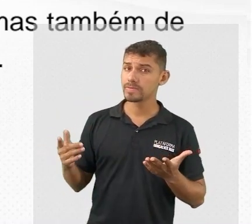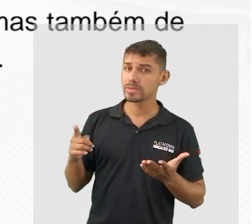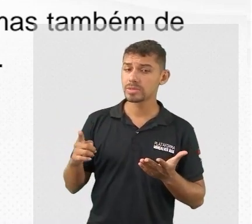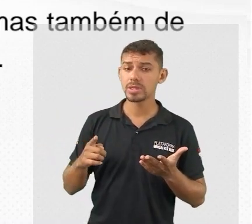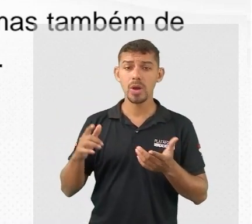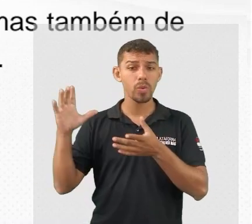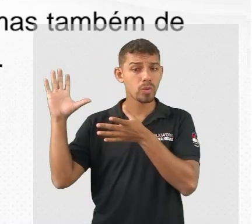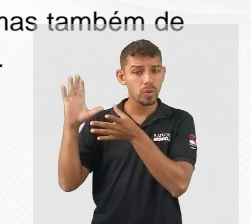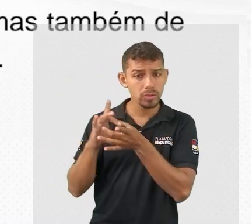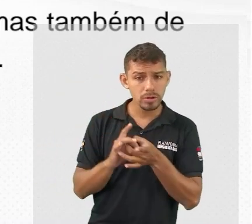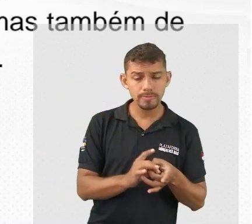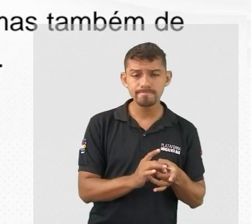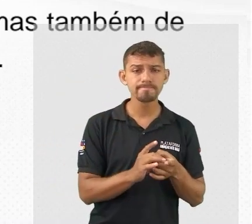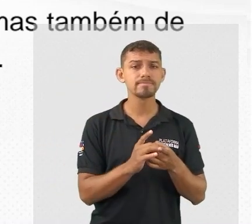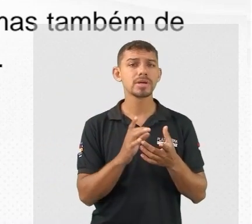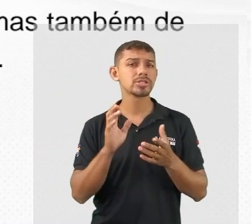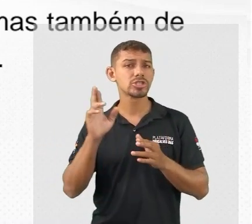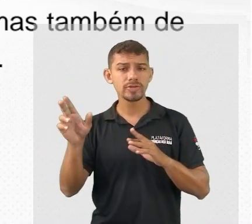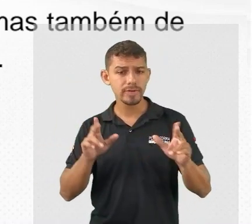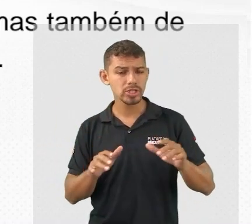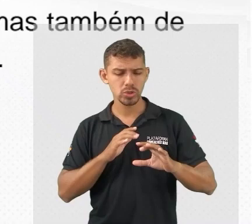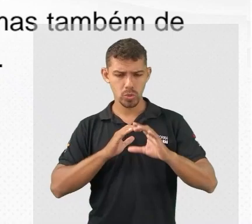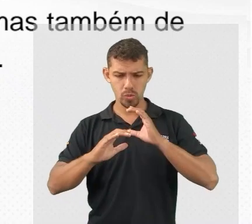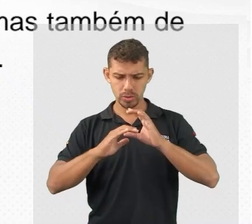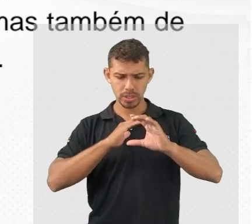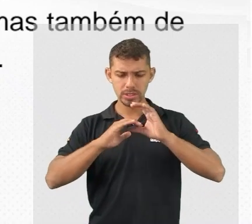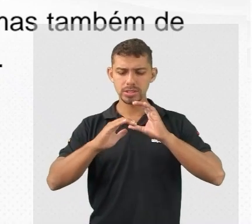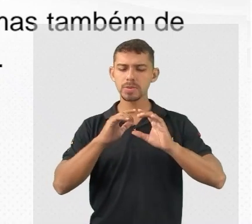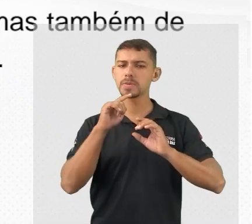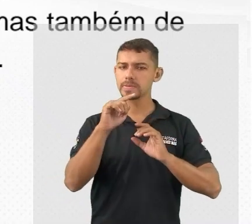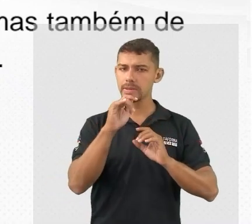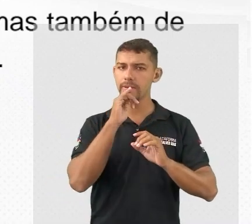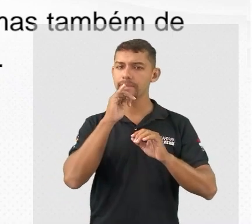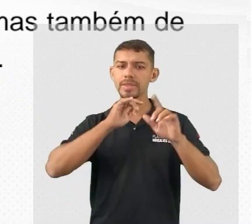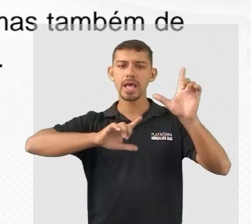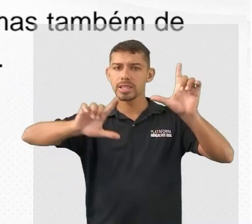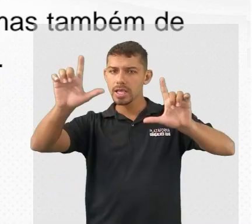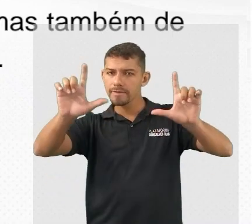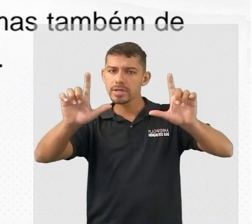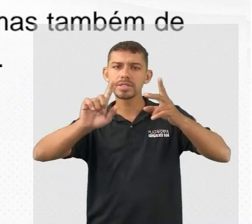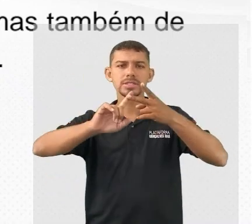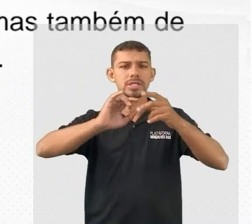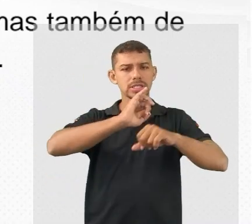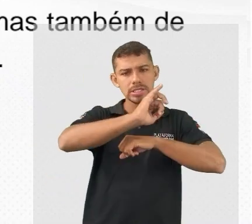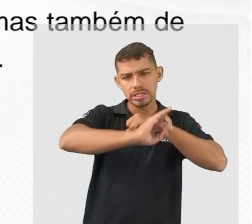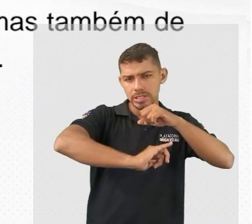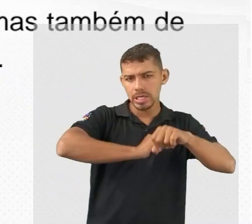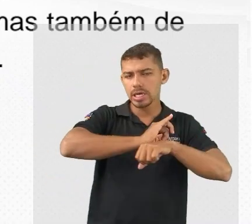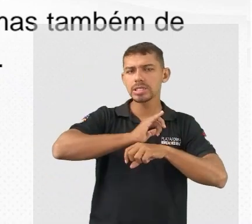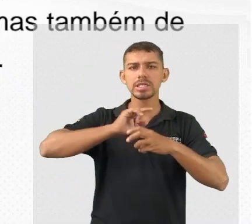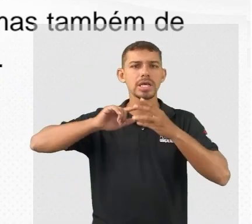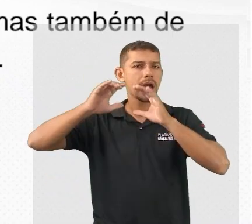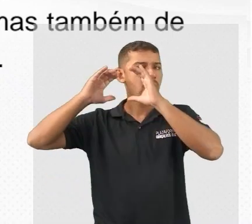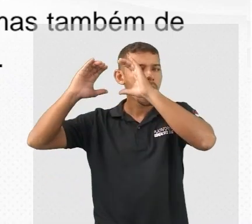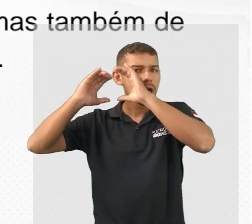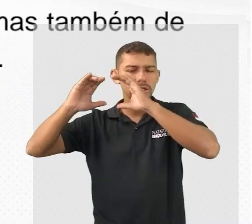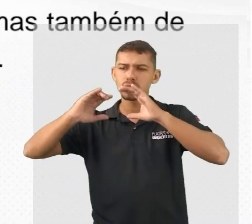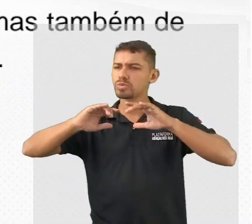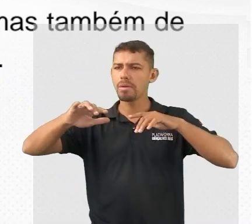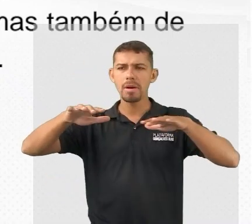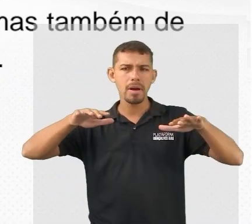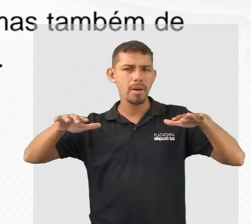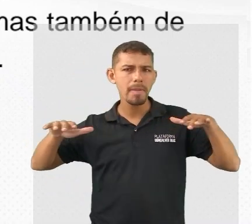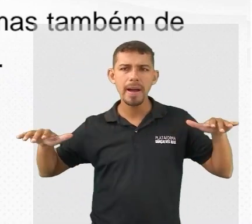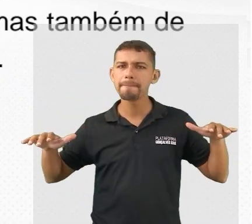muitos contextos, os diferentes meios de comunicação, na TV, na internet, no rádio, né, em diferentes